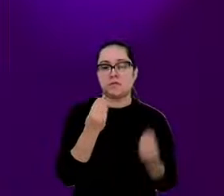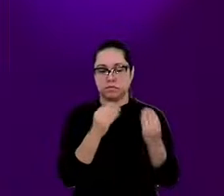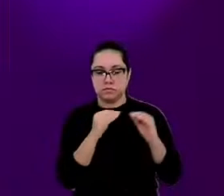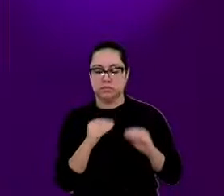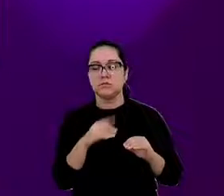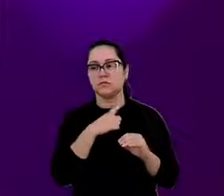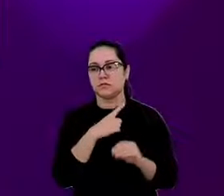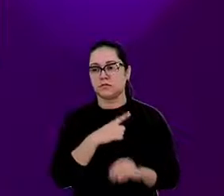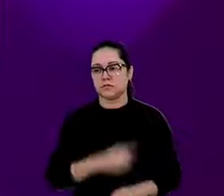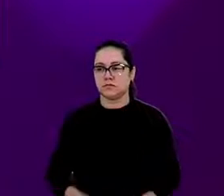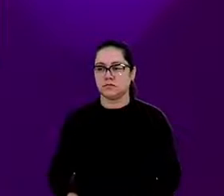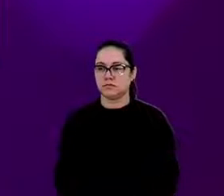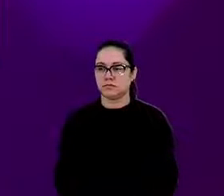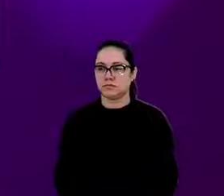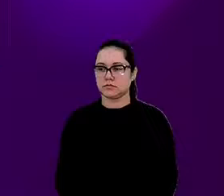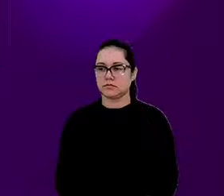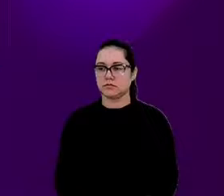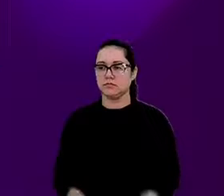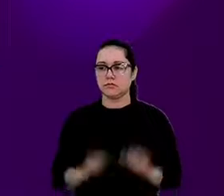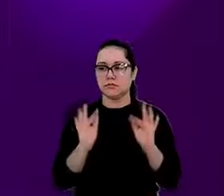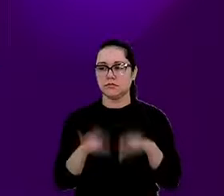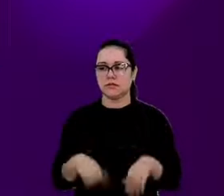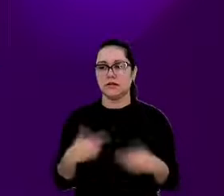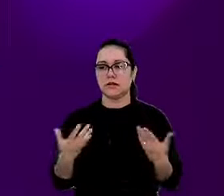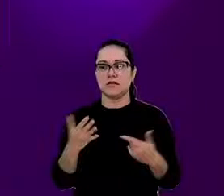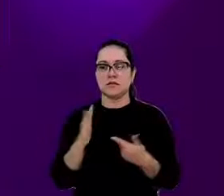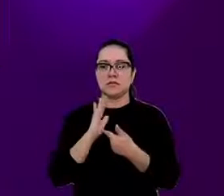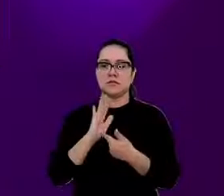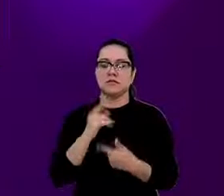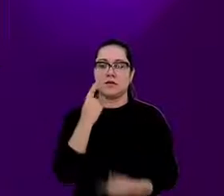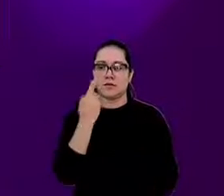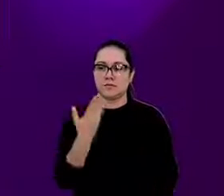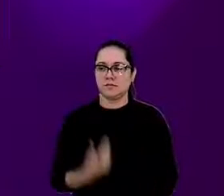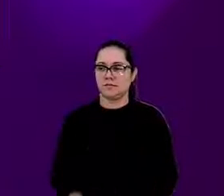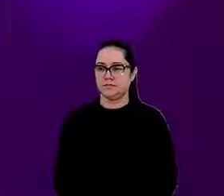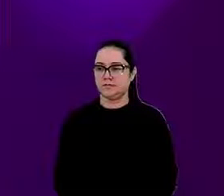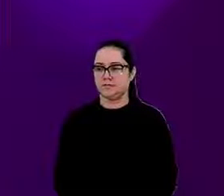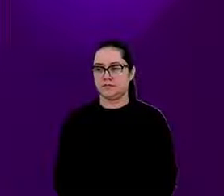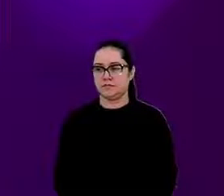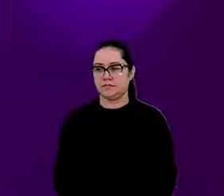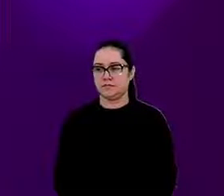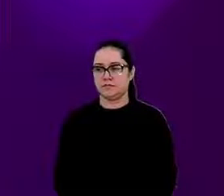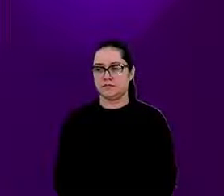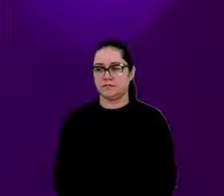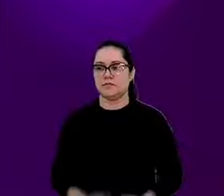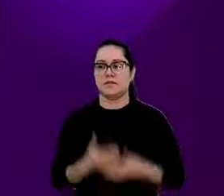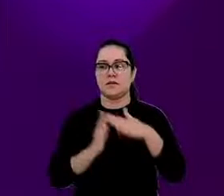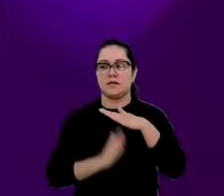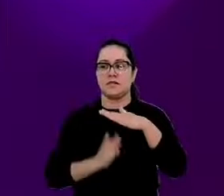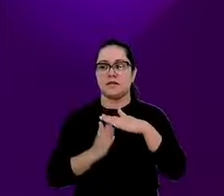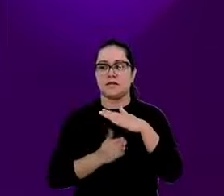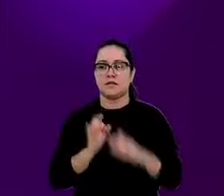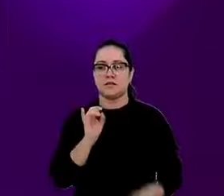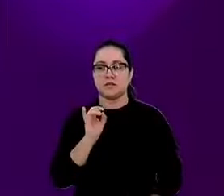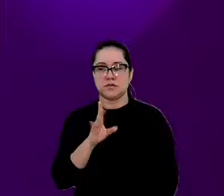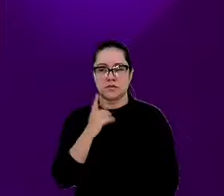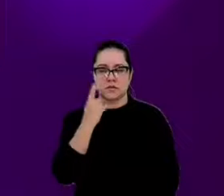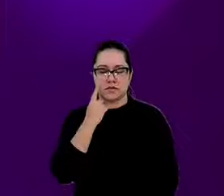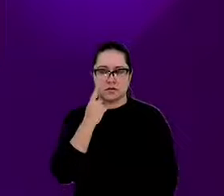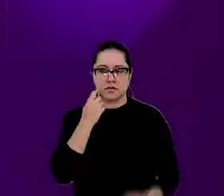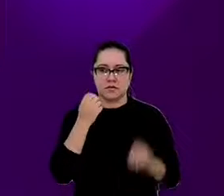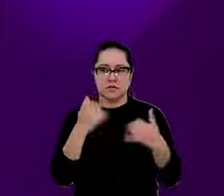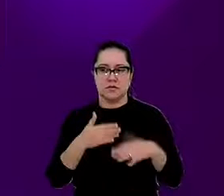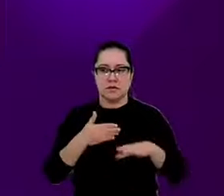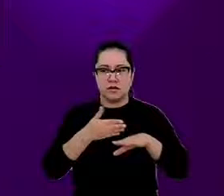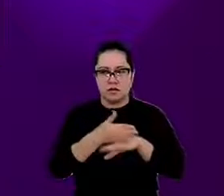no cenário crítico. Para terminar, pessoal, queria mostrar para vocês aqui que não se limita à estratificação